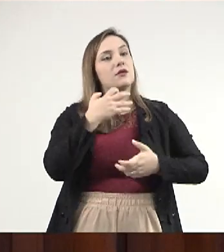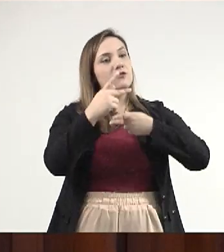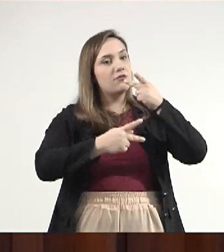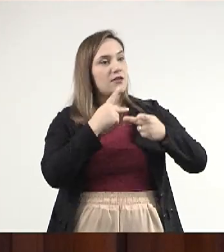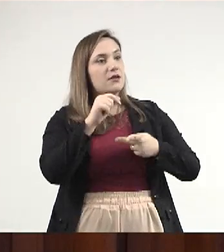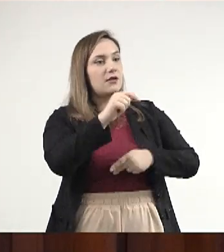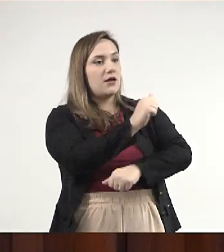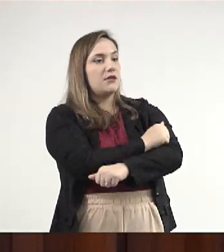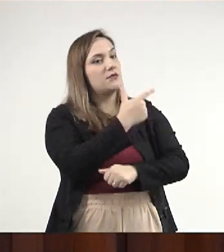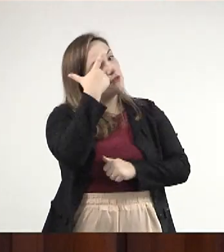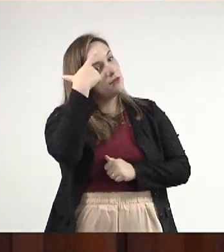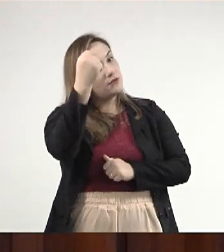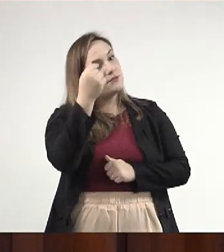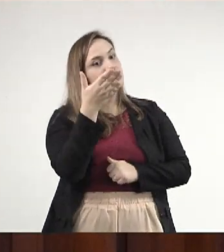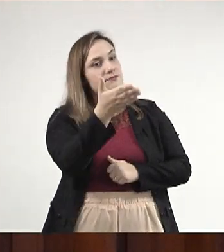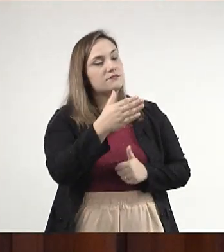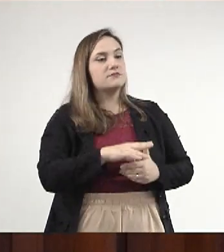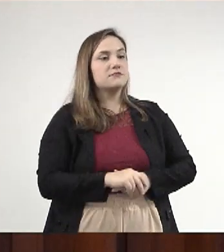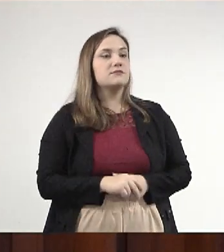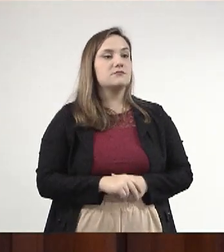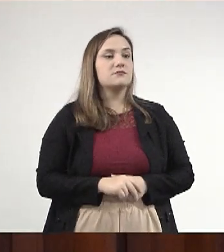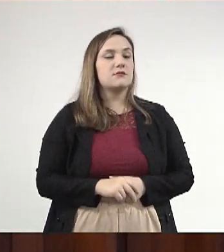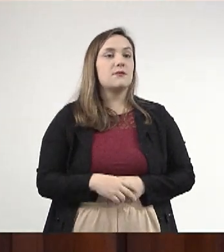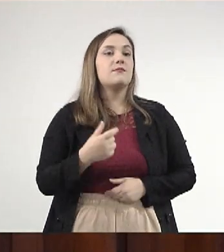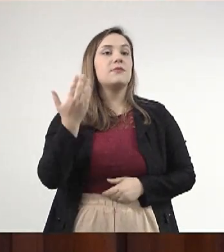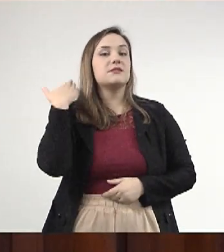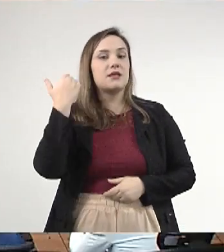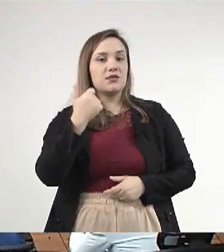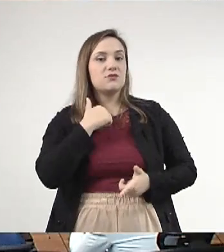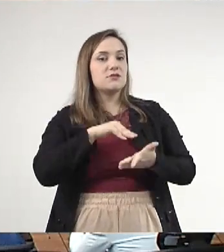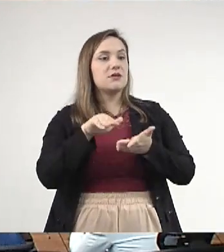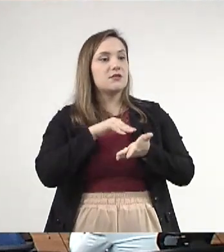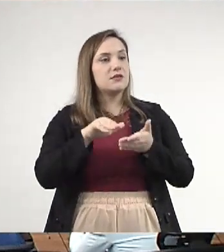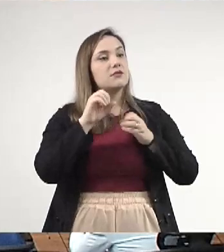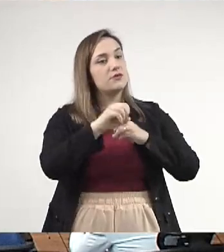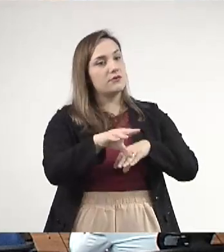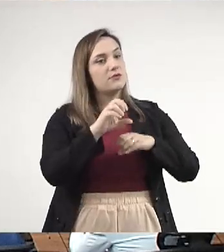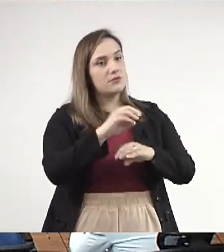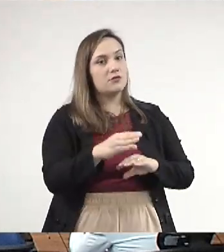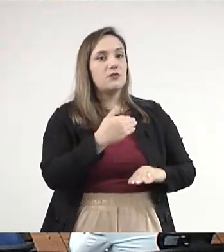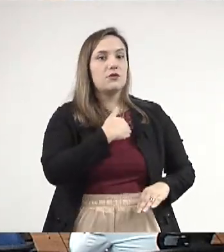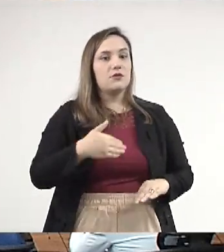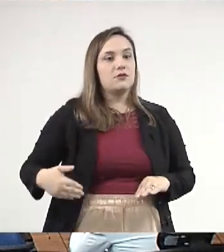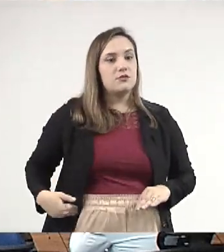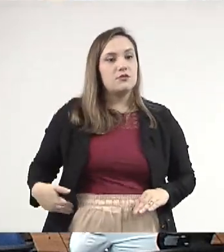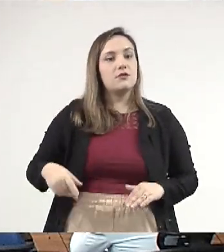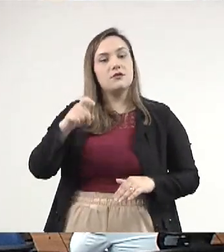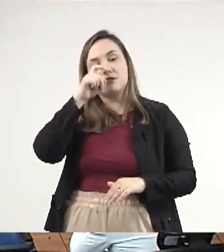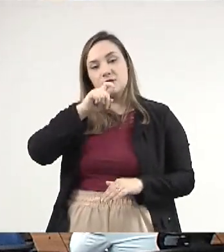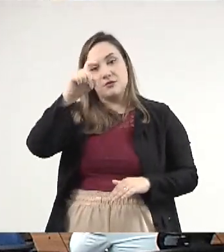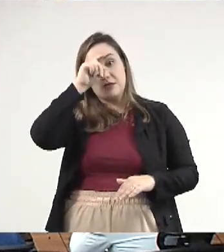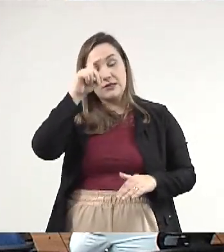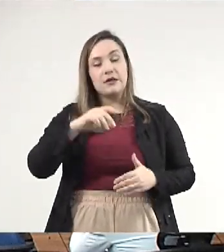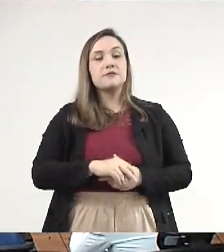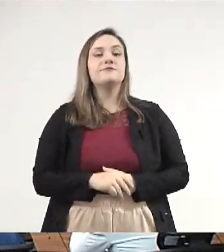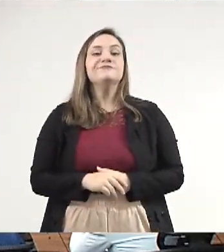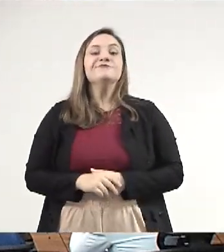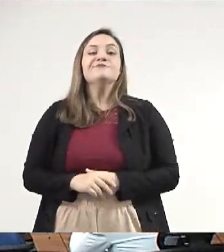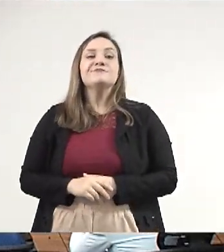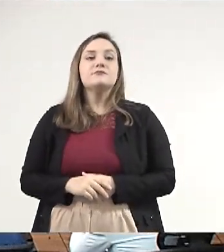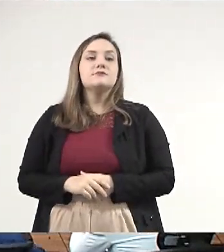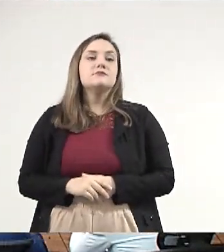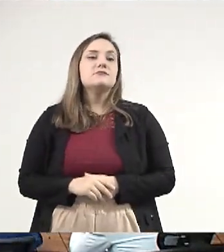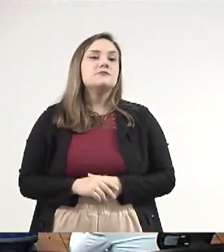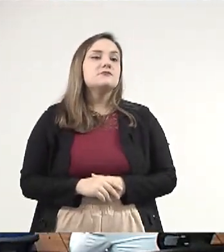que estão aqui que quando eu fui secretário de Educação no governo Zeca do PT,